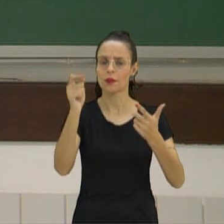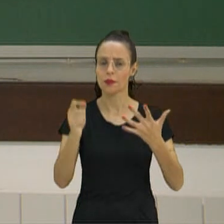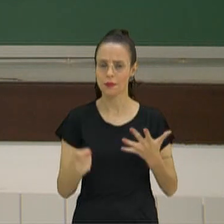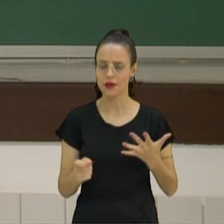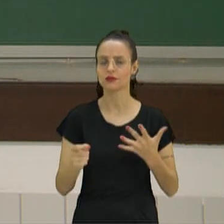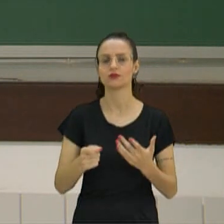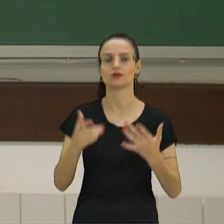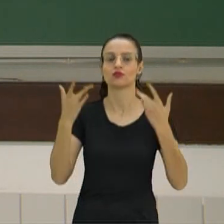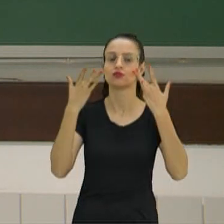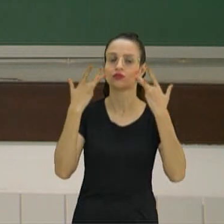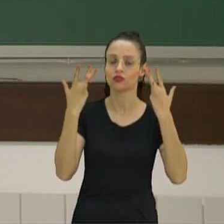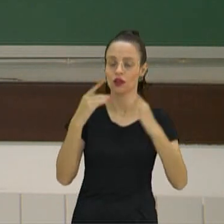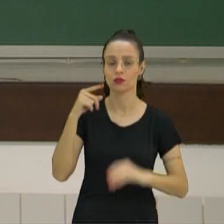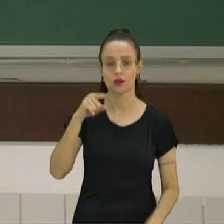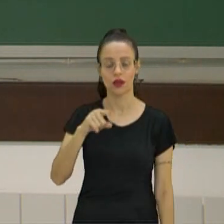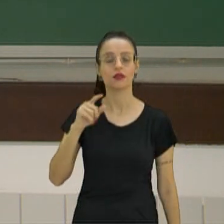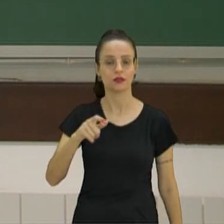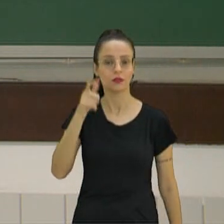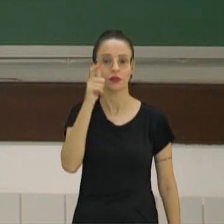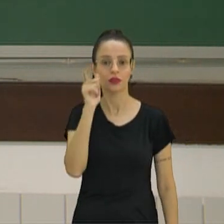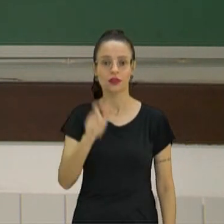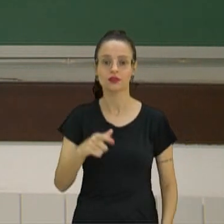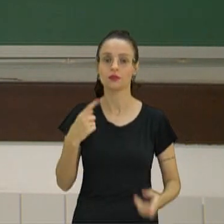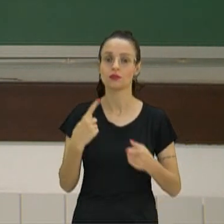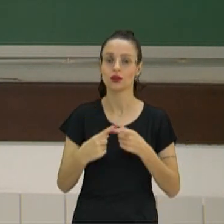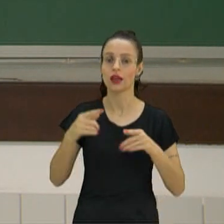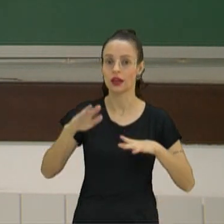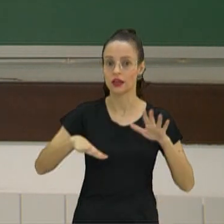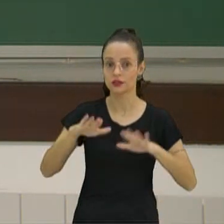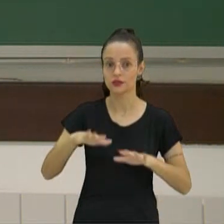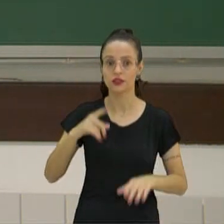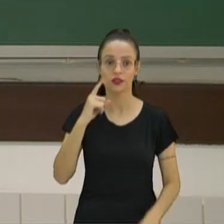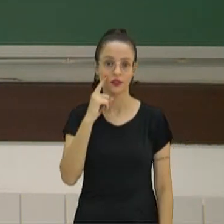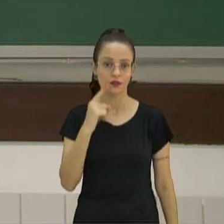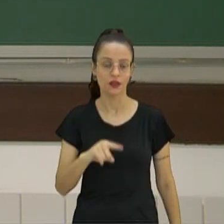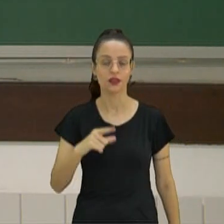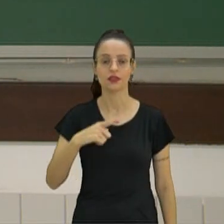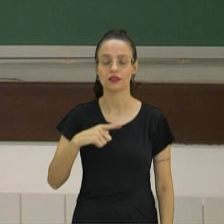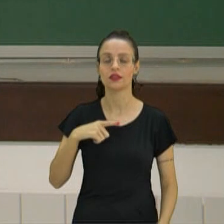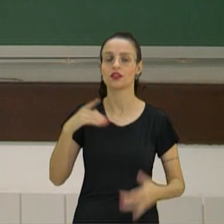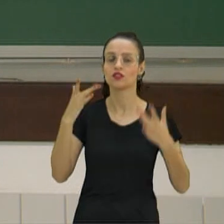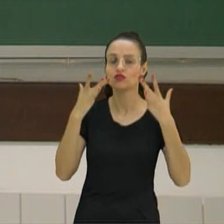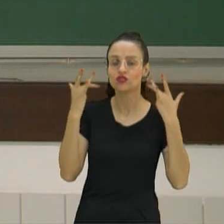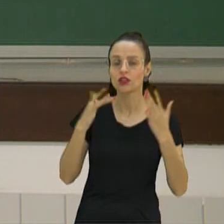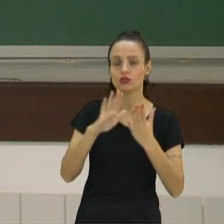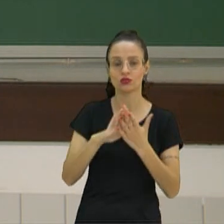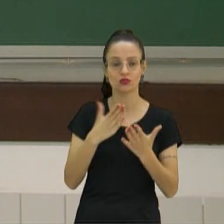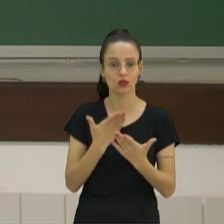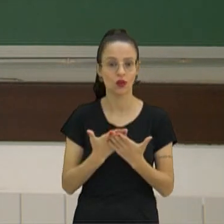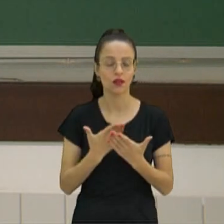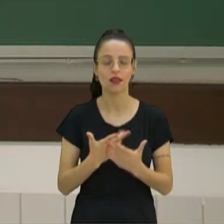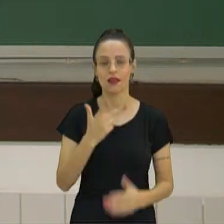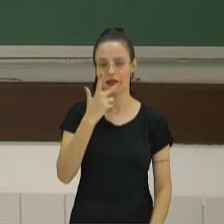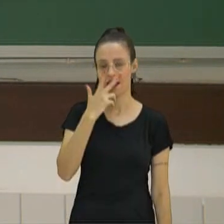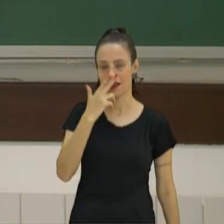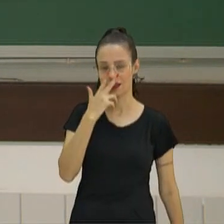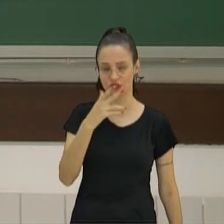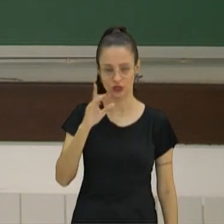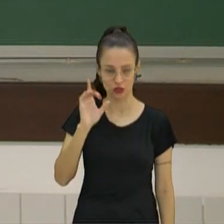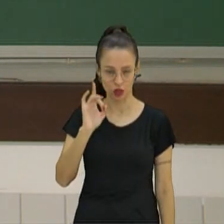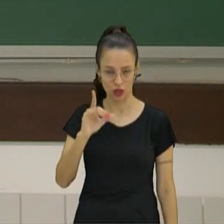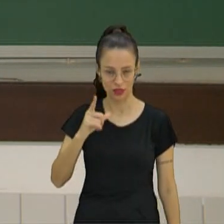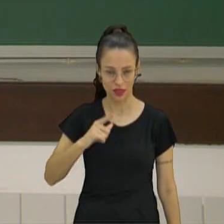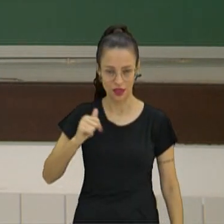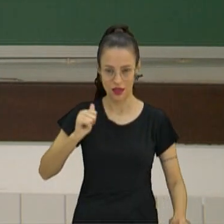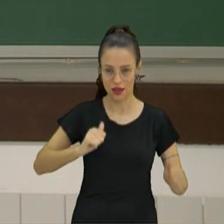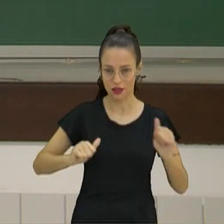teatro. E é uma parte muito interessante porque às vezes quando a gente vai trabalhar com teatro na escola, a gente acha que só tem o